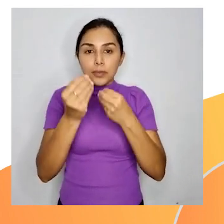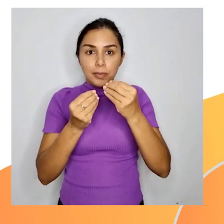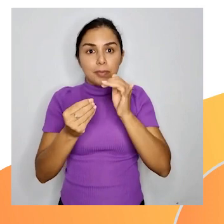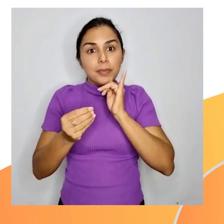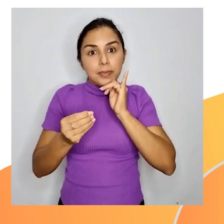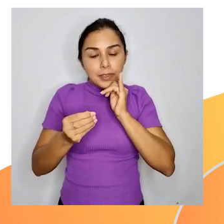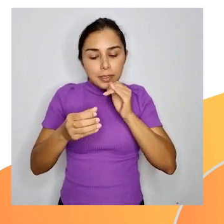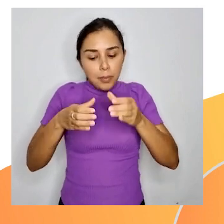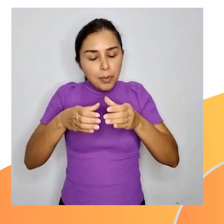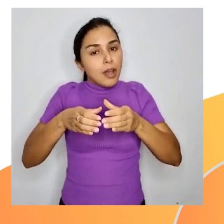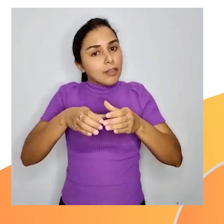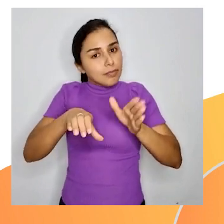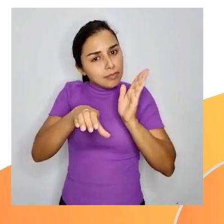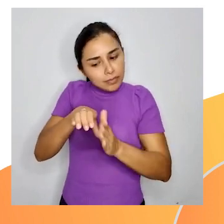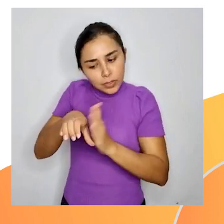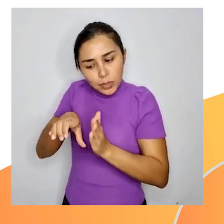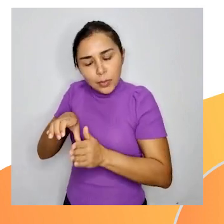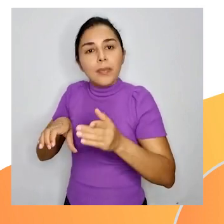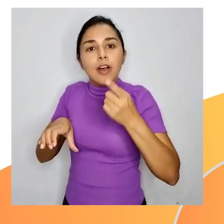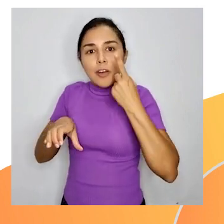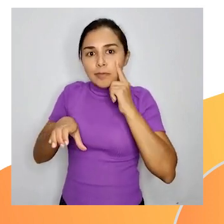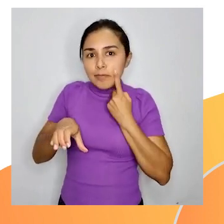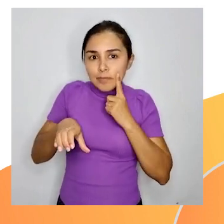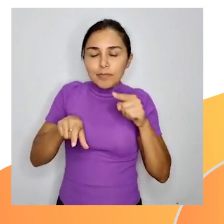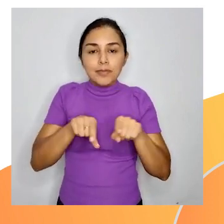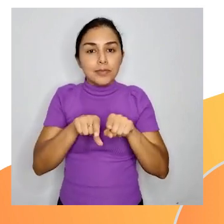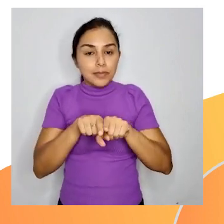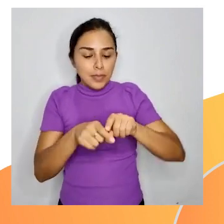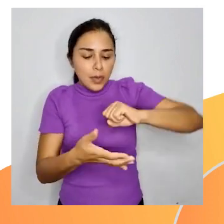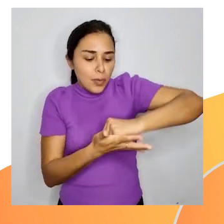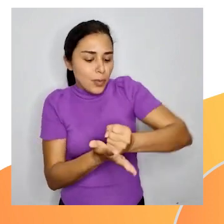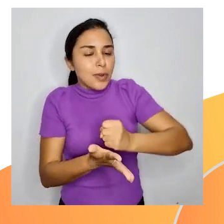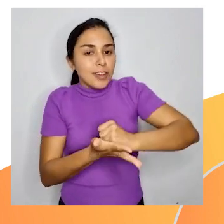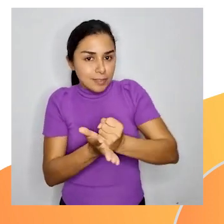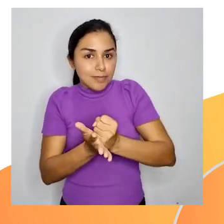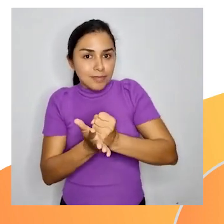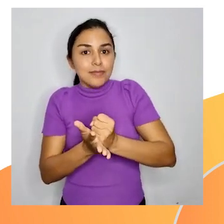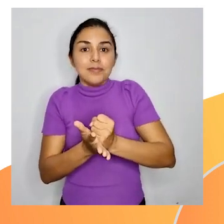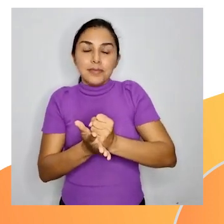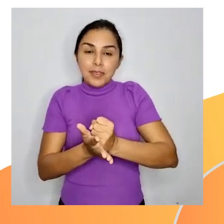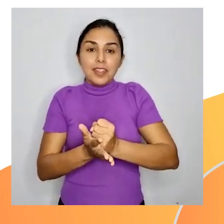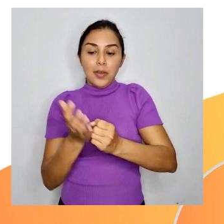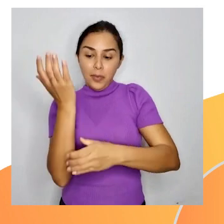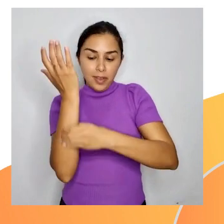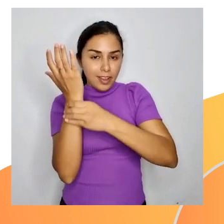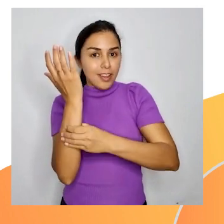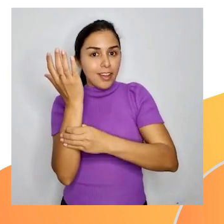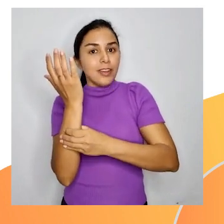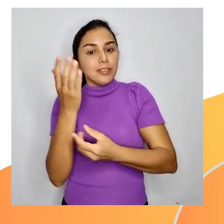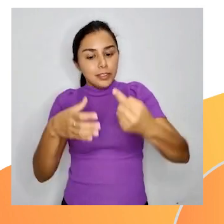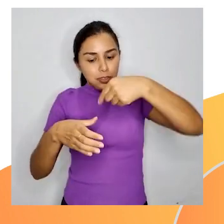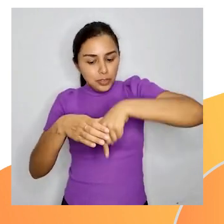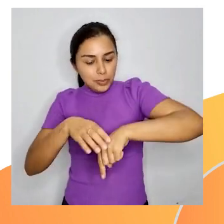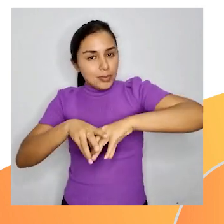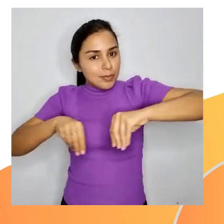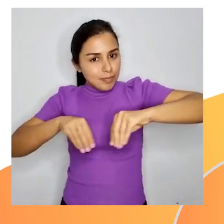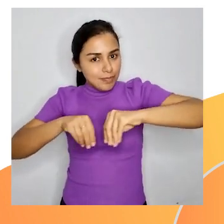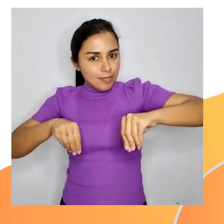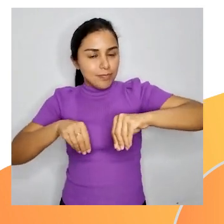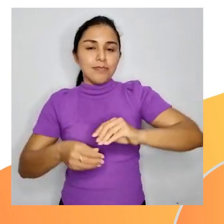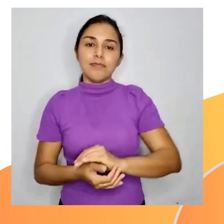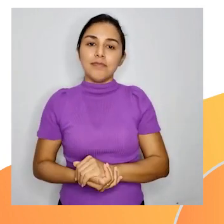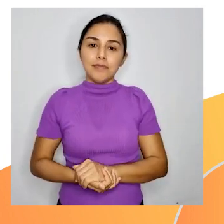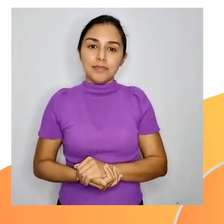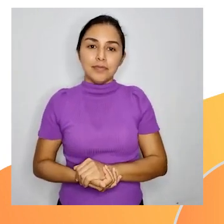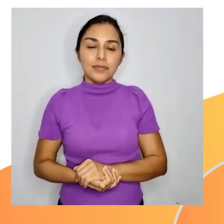de disco. Como exemplo, nós temos a cebola, o alho. Todos eles são caules subterrâneos, são caules nutritivos.